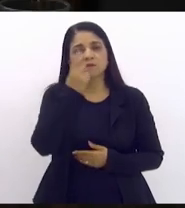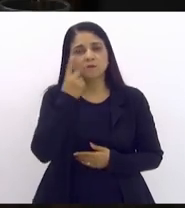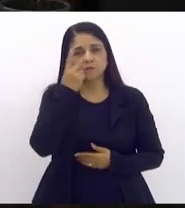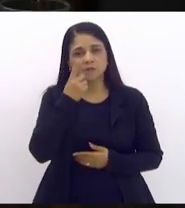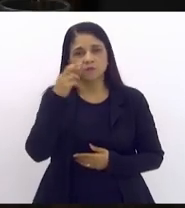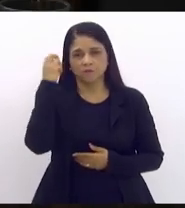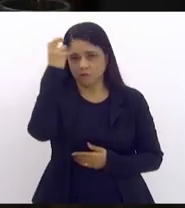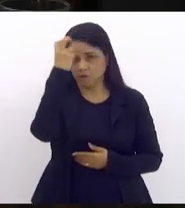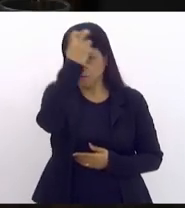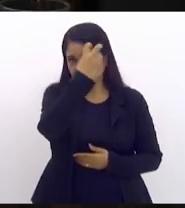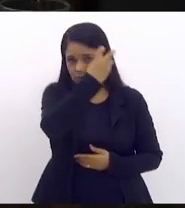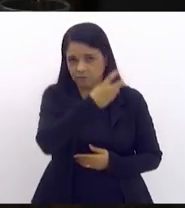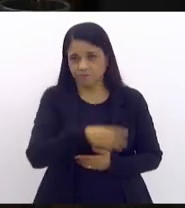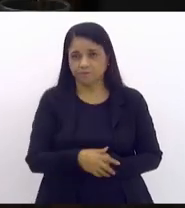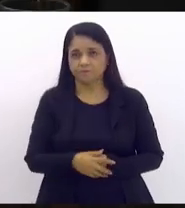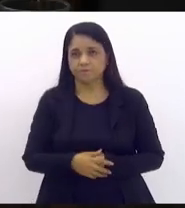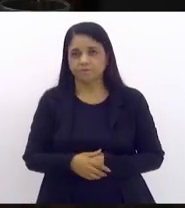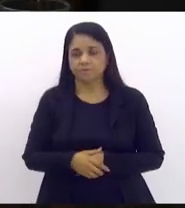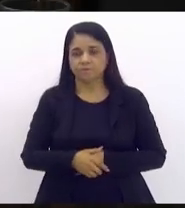Deputada Verônica Lima.